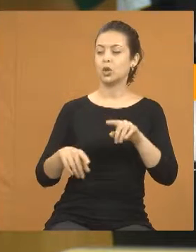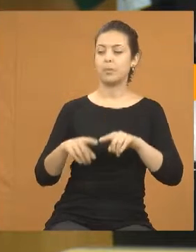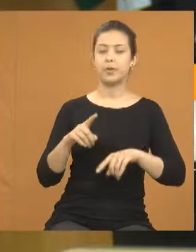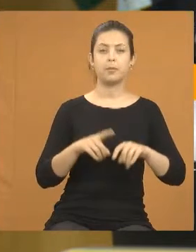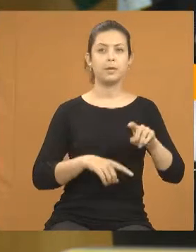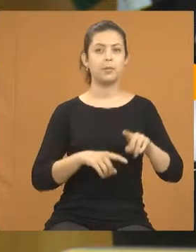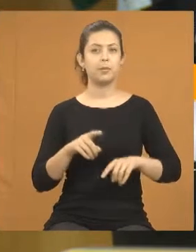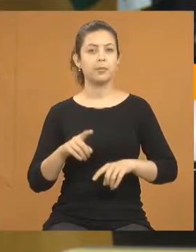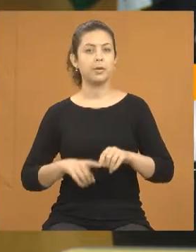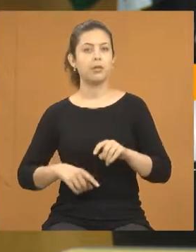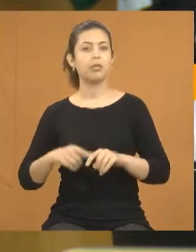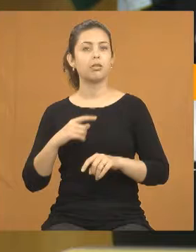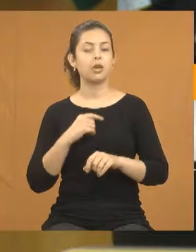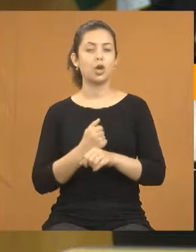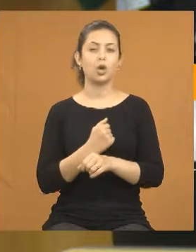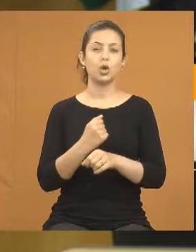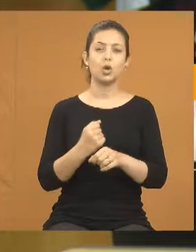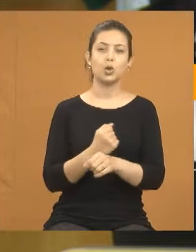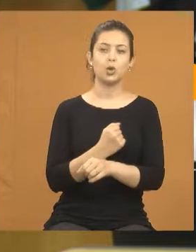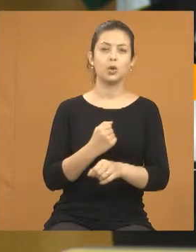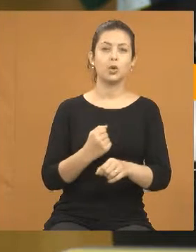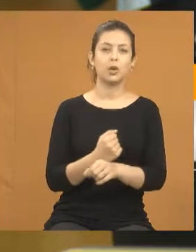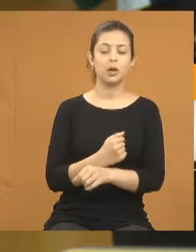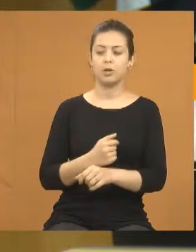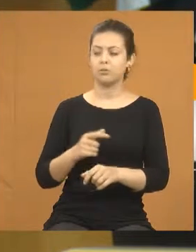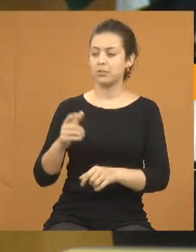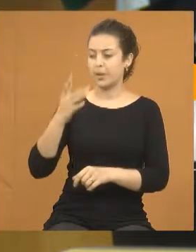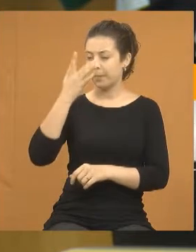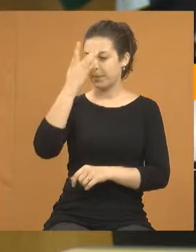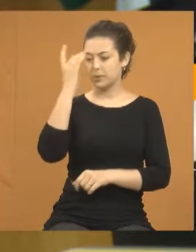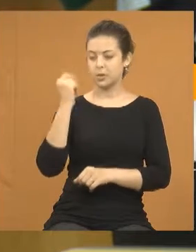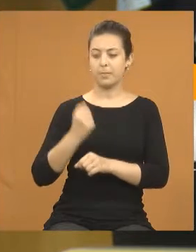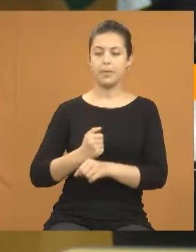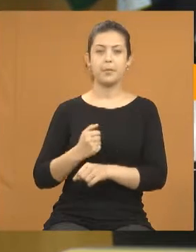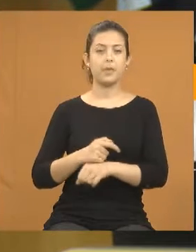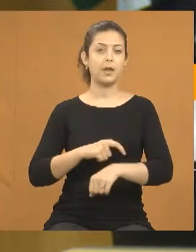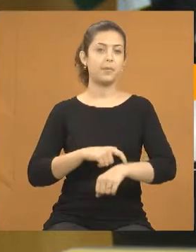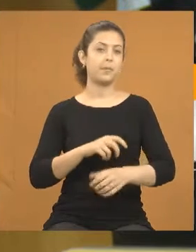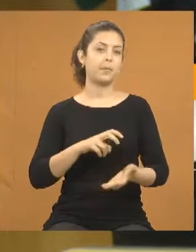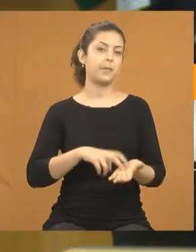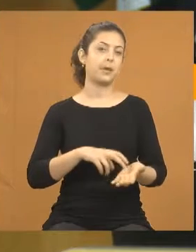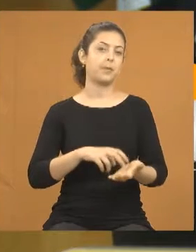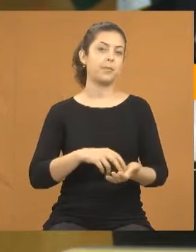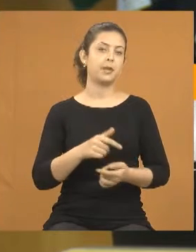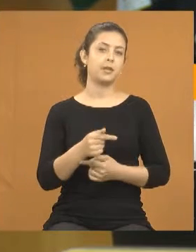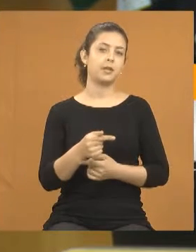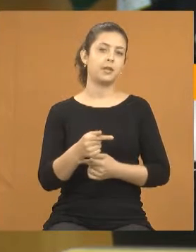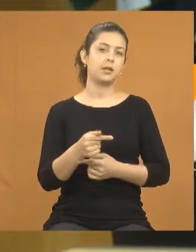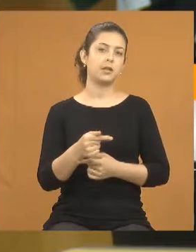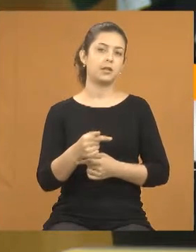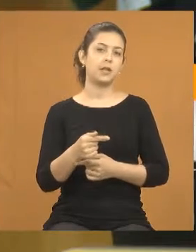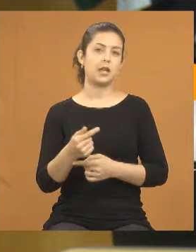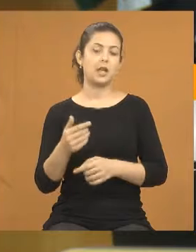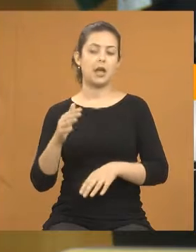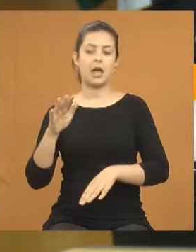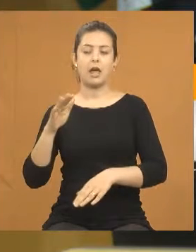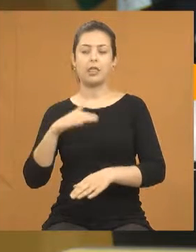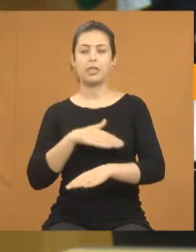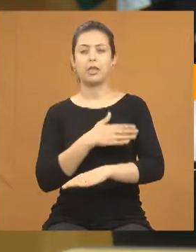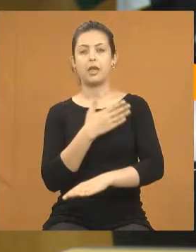de construção, que nós sabemos que o pedreiro ele começa a trabalhar às 7 horas da manhã e para às 6 horas da